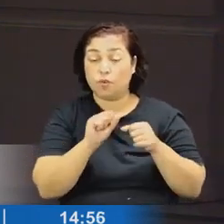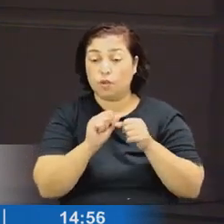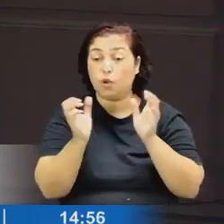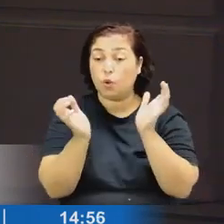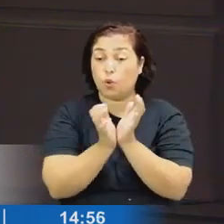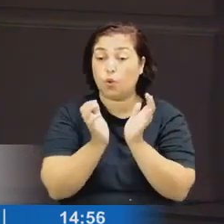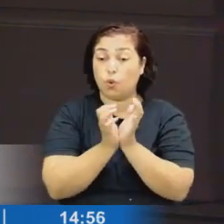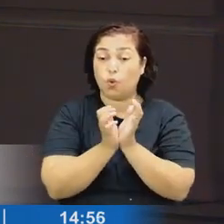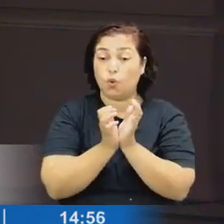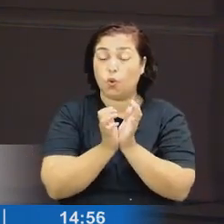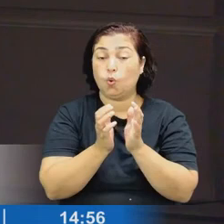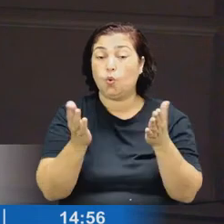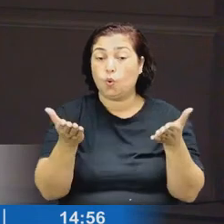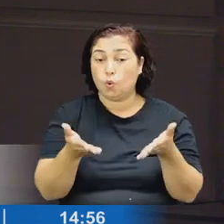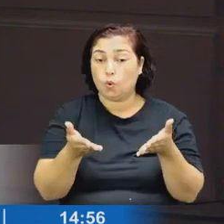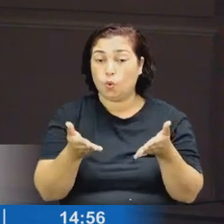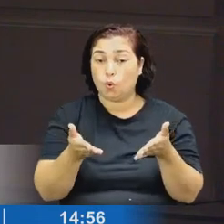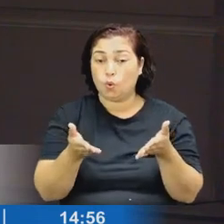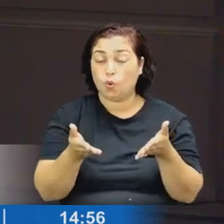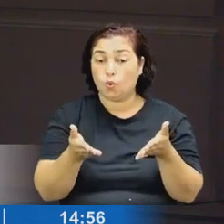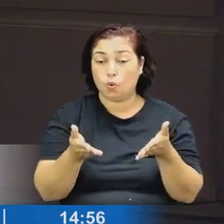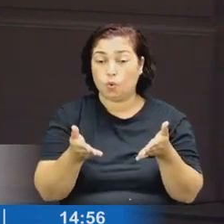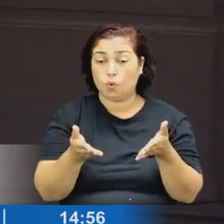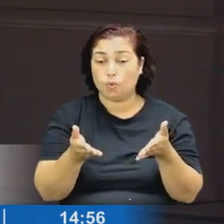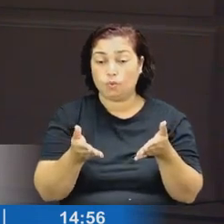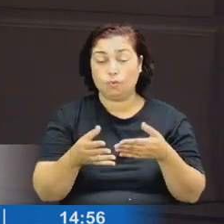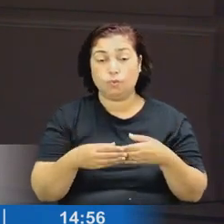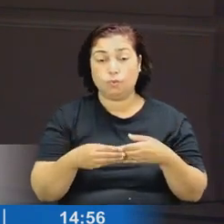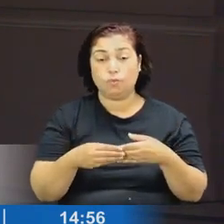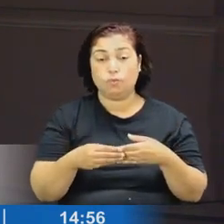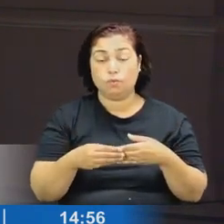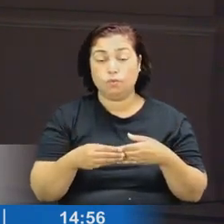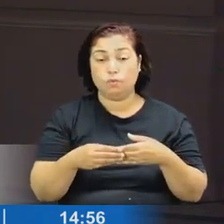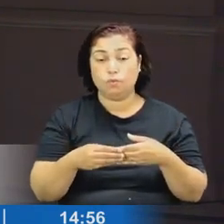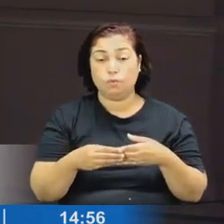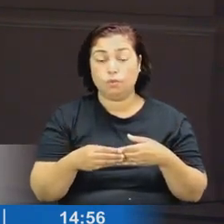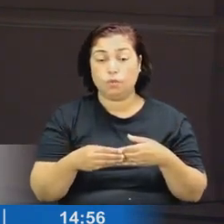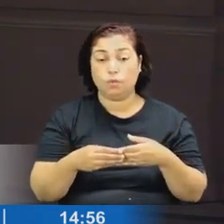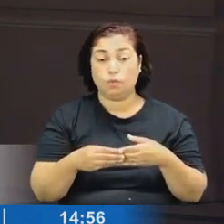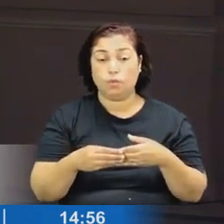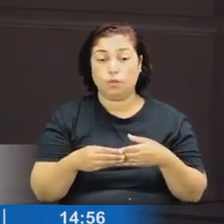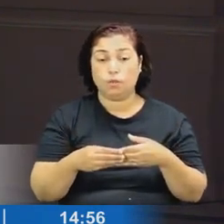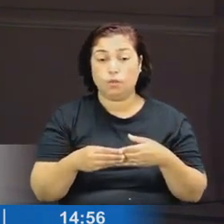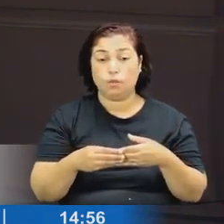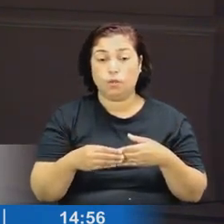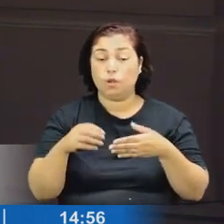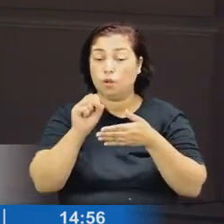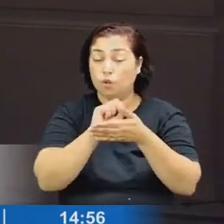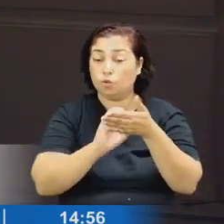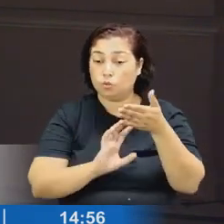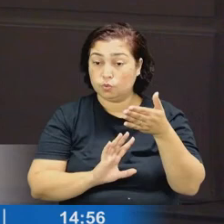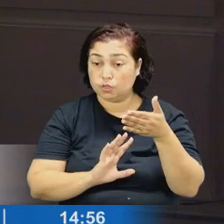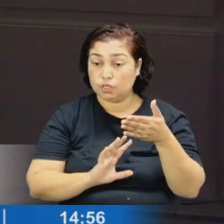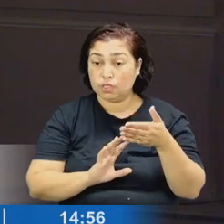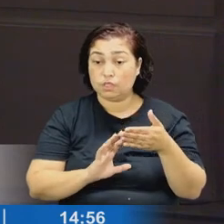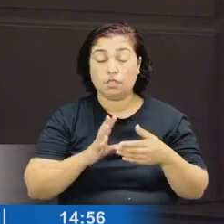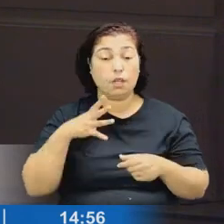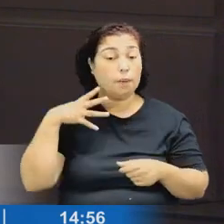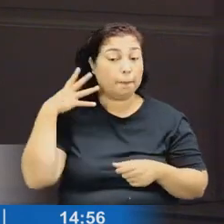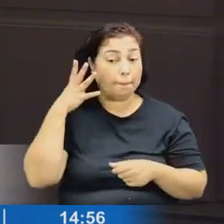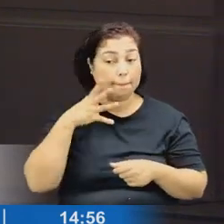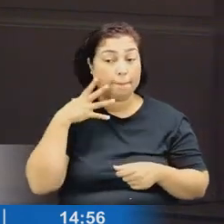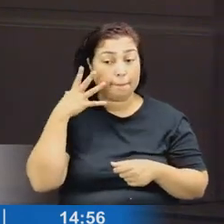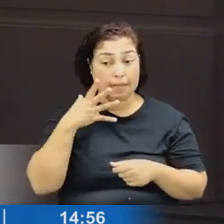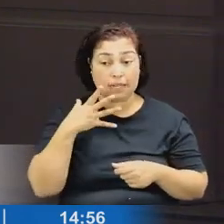aí você bota uma um ramo de atividades que é palestras para